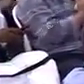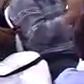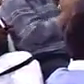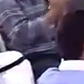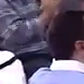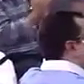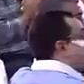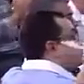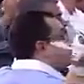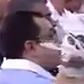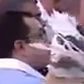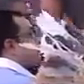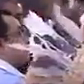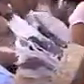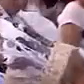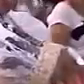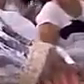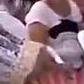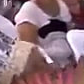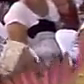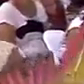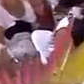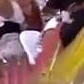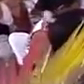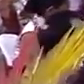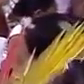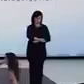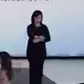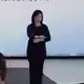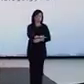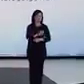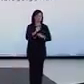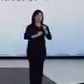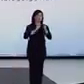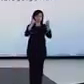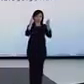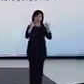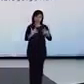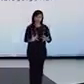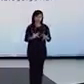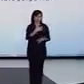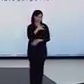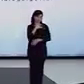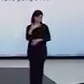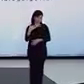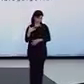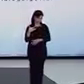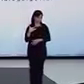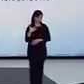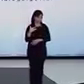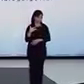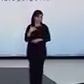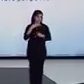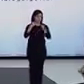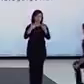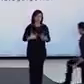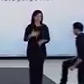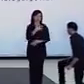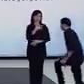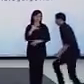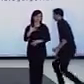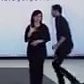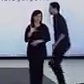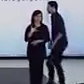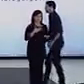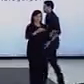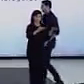secretário. Muito obrigada. Vamos dar continuidade falando de saúde. E para falar de saúde, vamos escutar